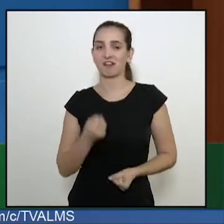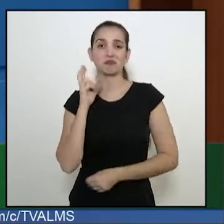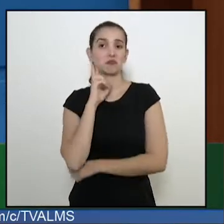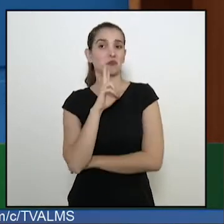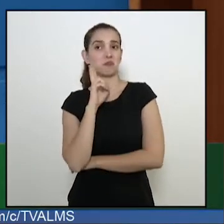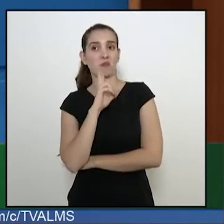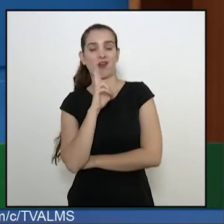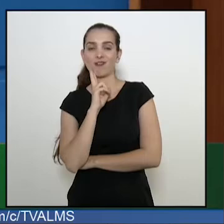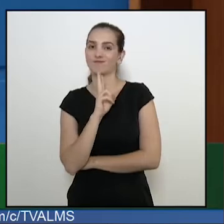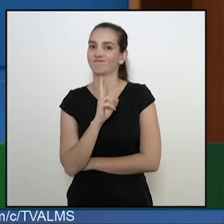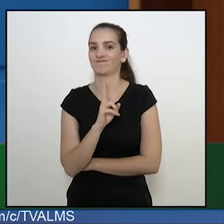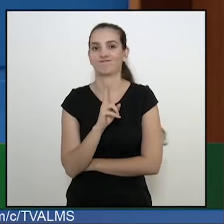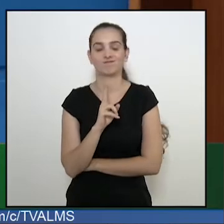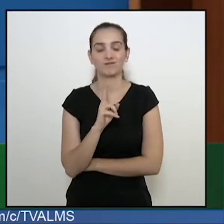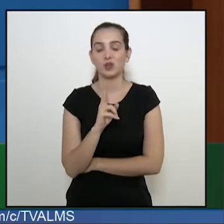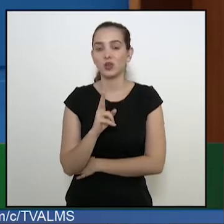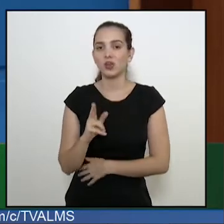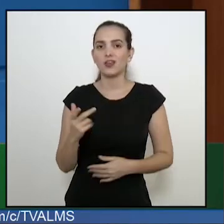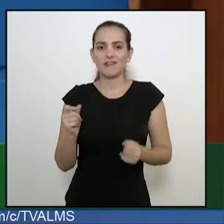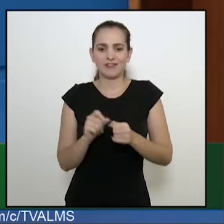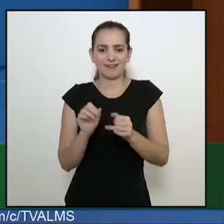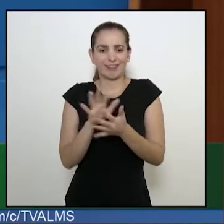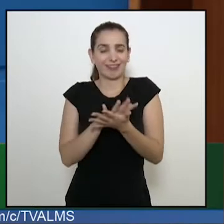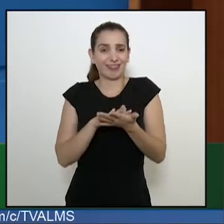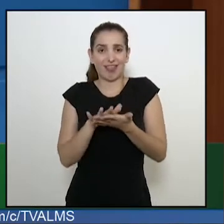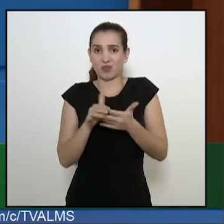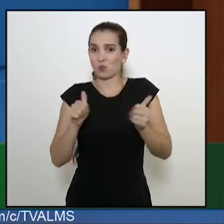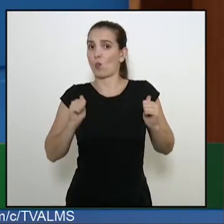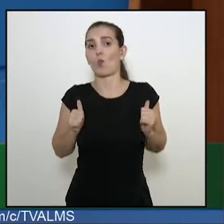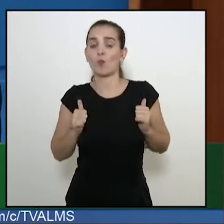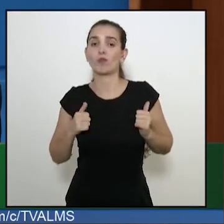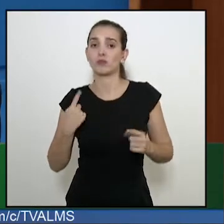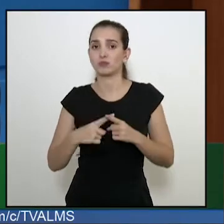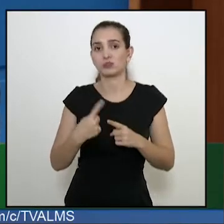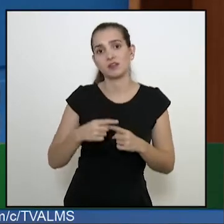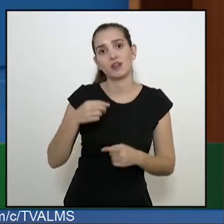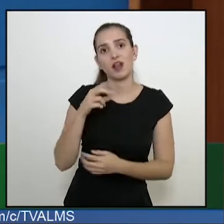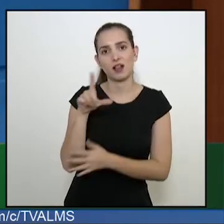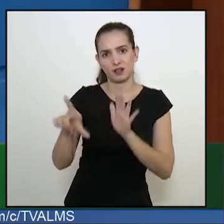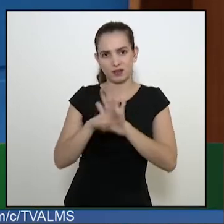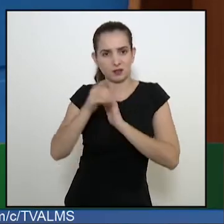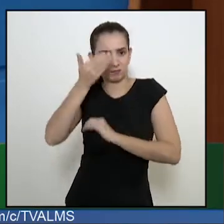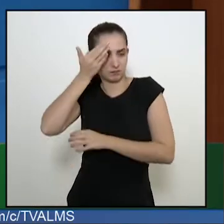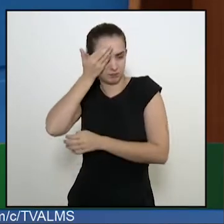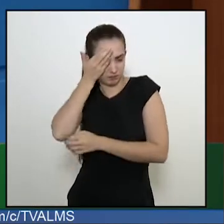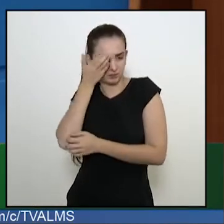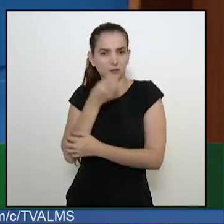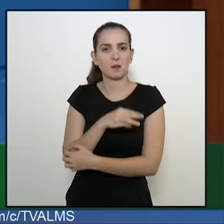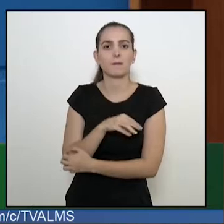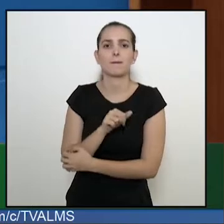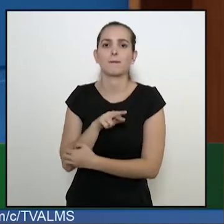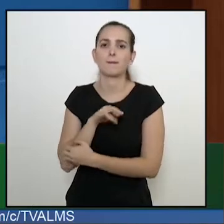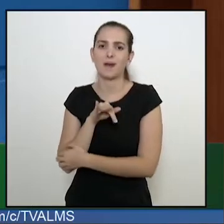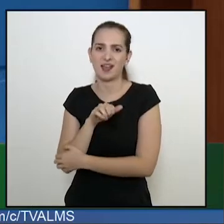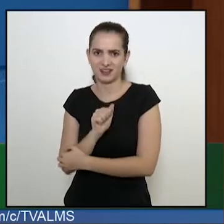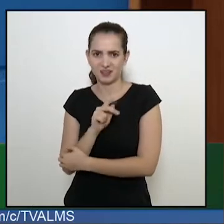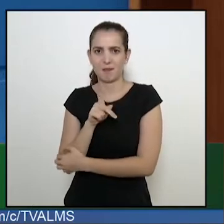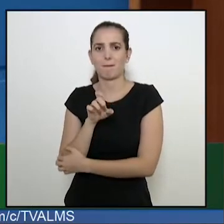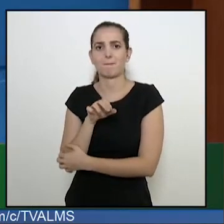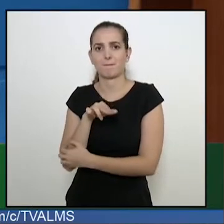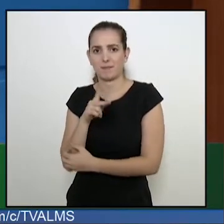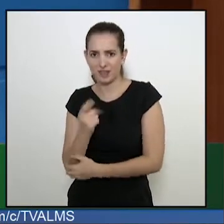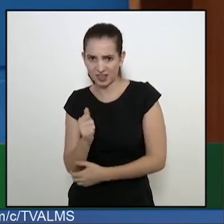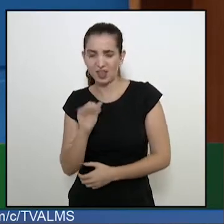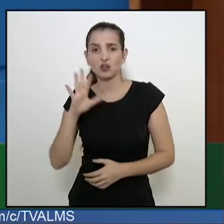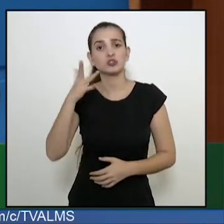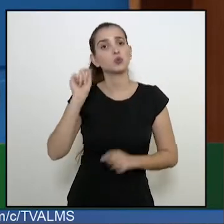nosso meio e que não se faça nada. Porque a Maria da Penha, Lei Maria da Penha, foi por conta